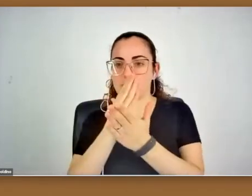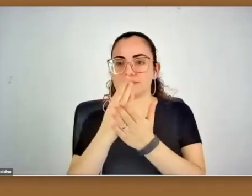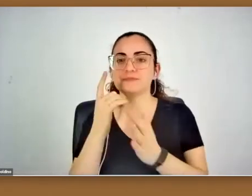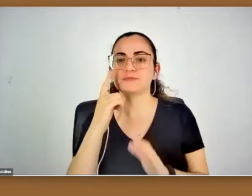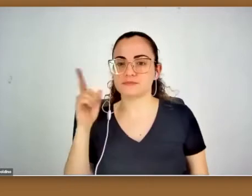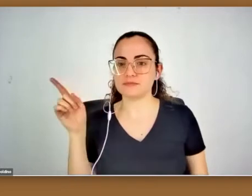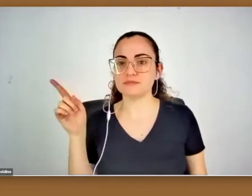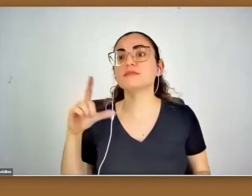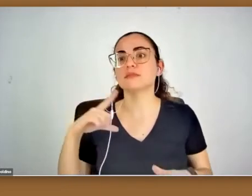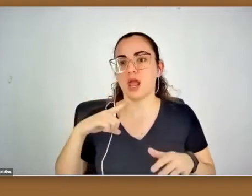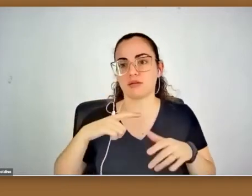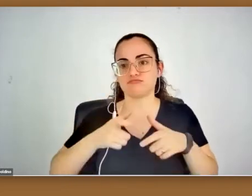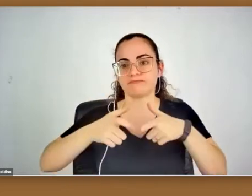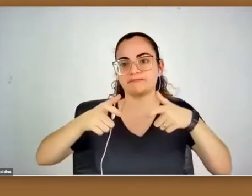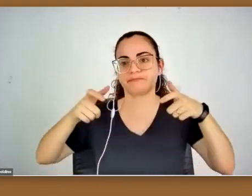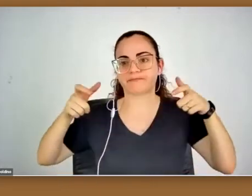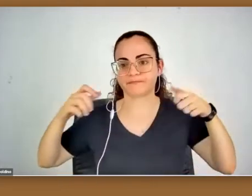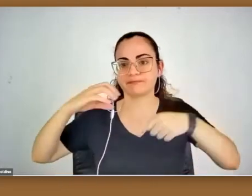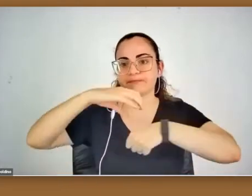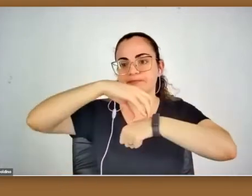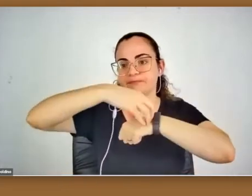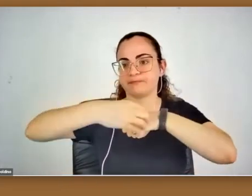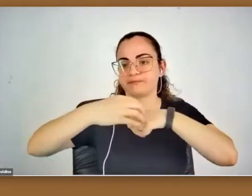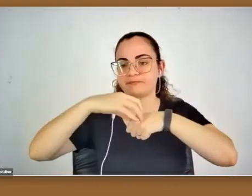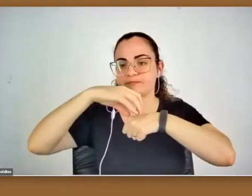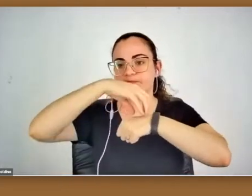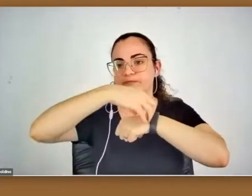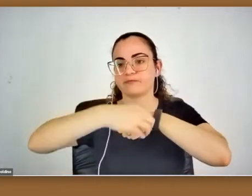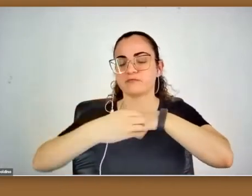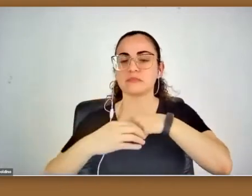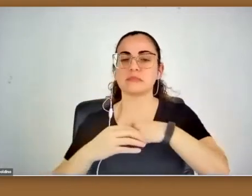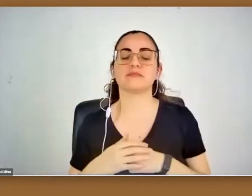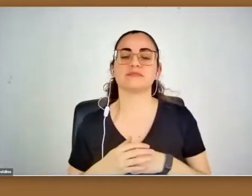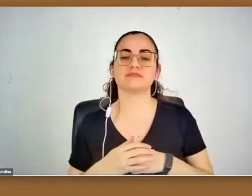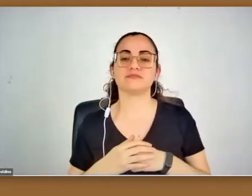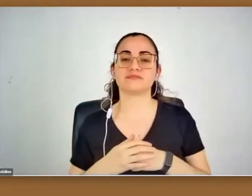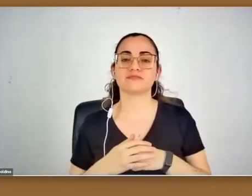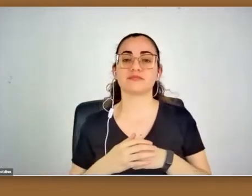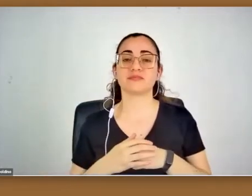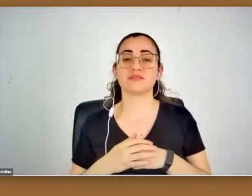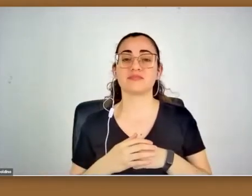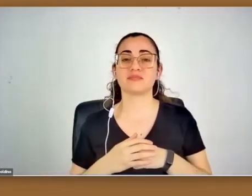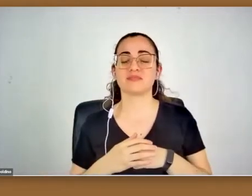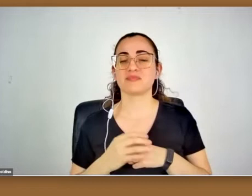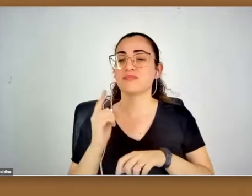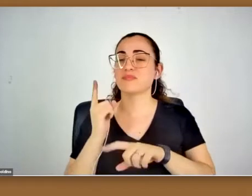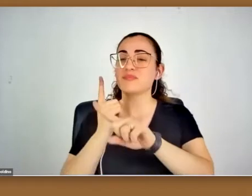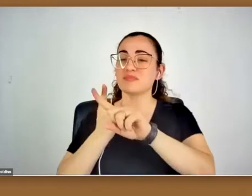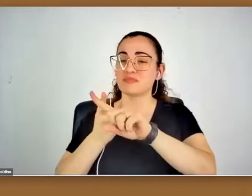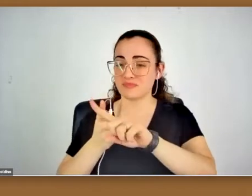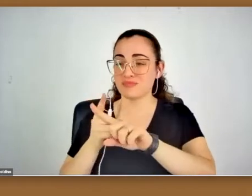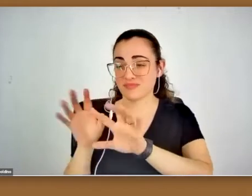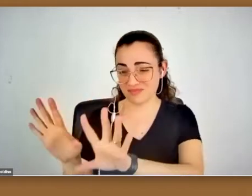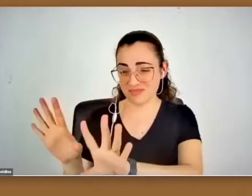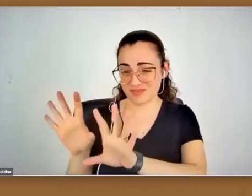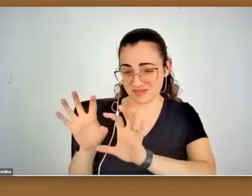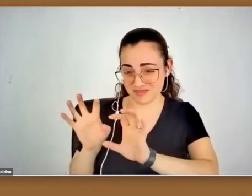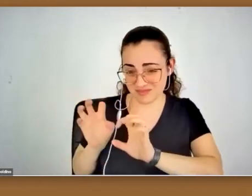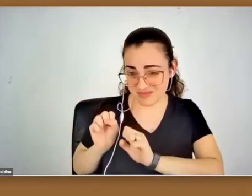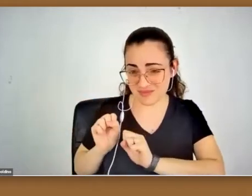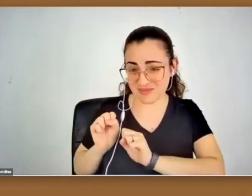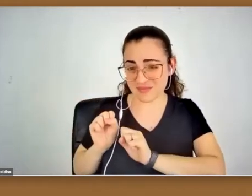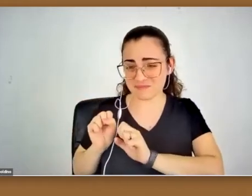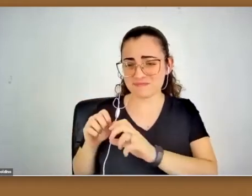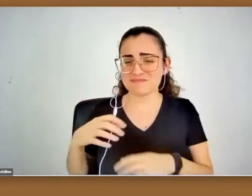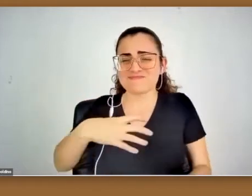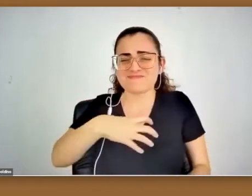E aí é um alerta importante porque muitas vezes essas pessoas elas ficam com sintomas, né, elas sentindo